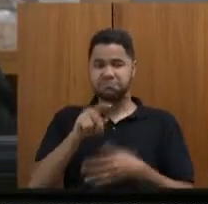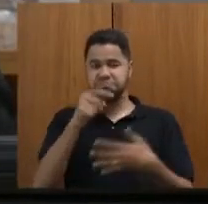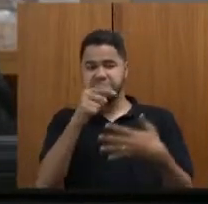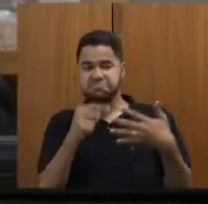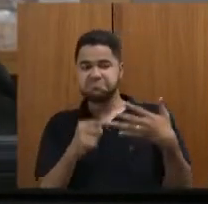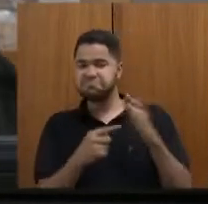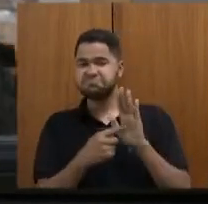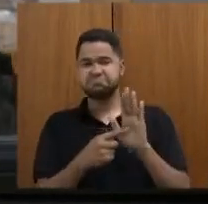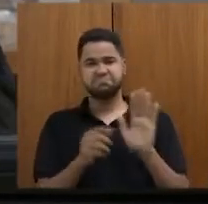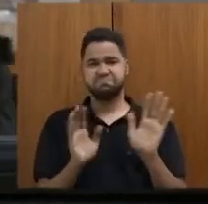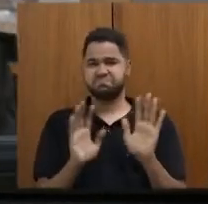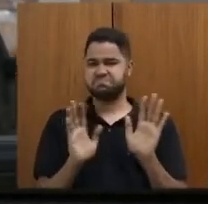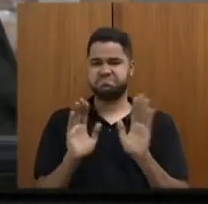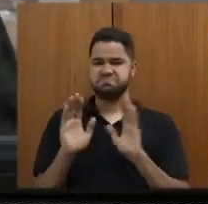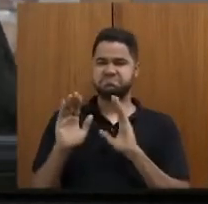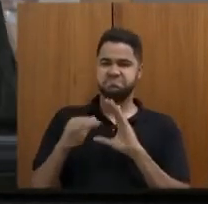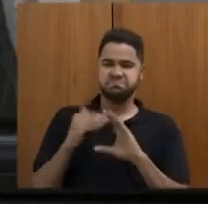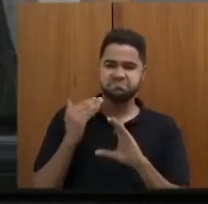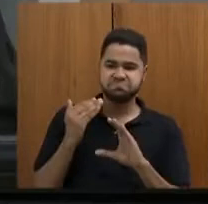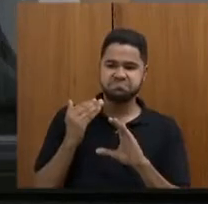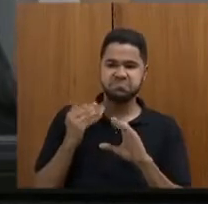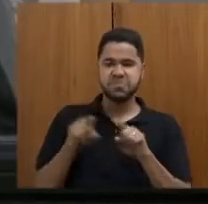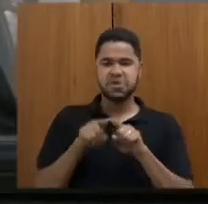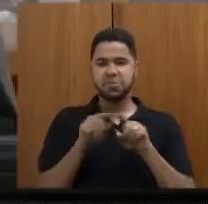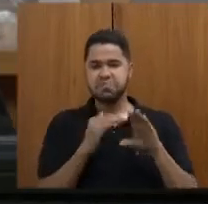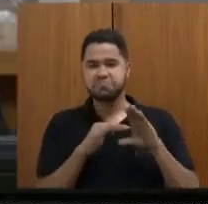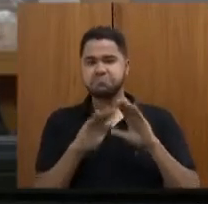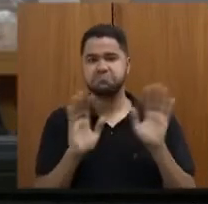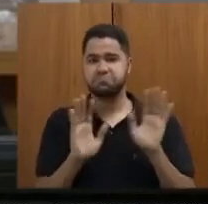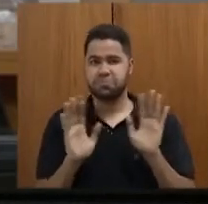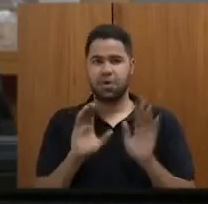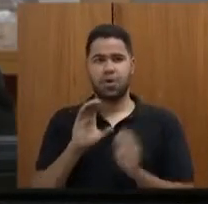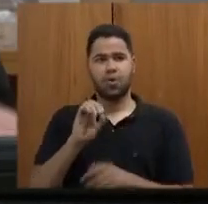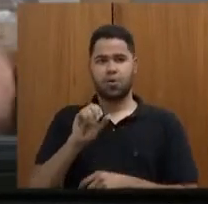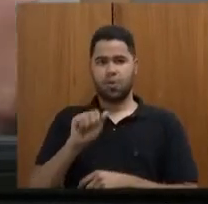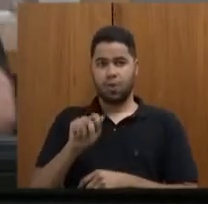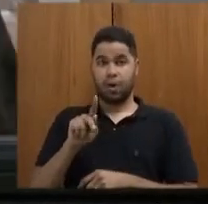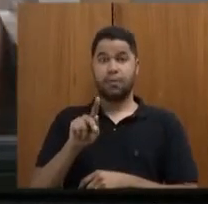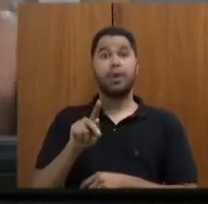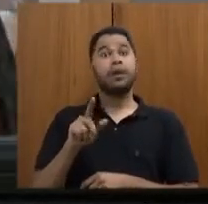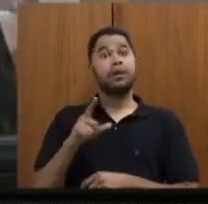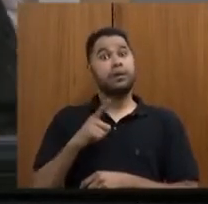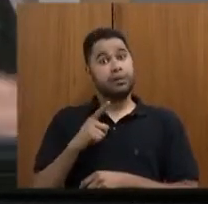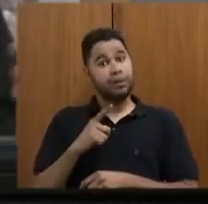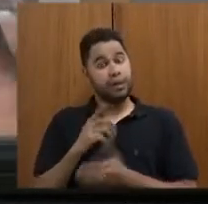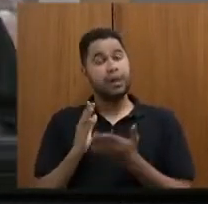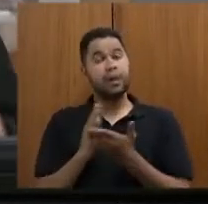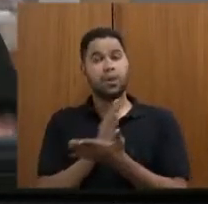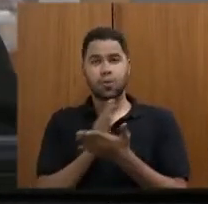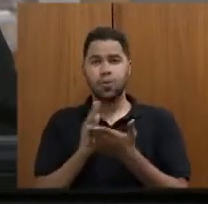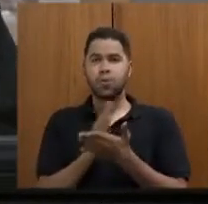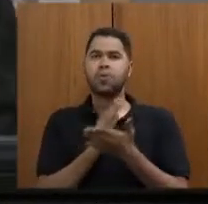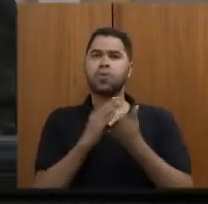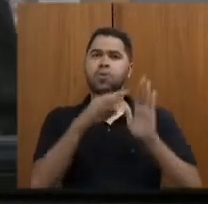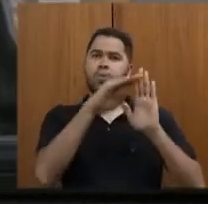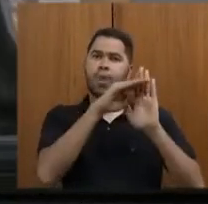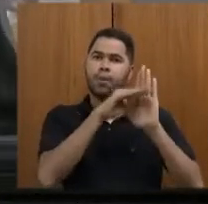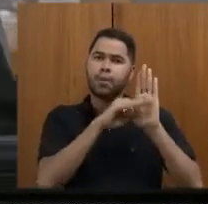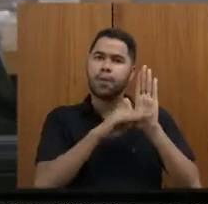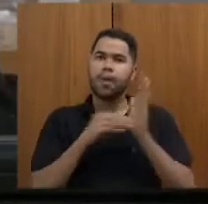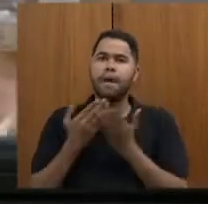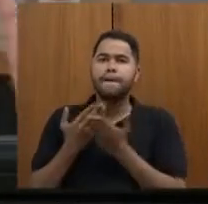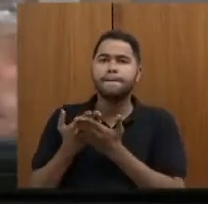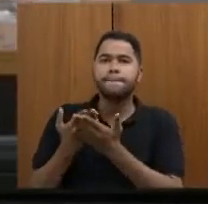prevista e nem encaminhada para cá, quanto à COAB. Existem alguns, ou foram feitos alguns